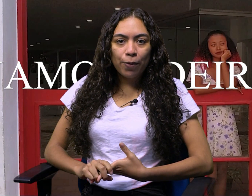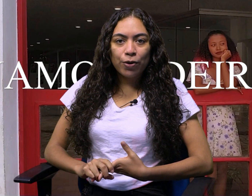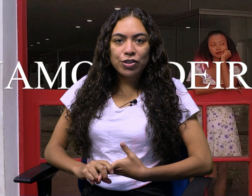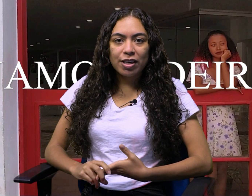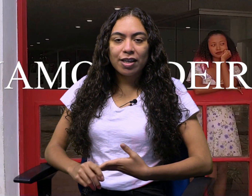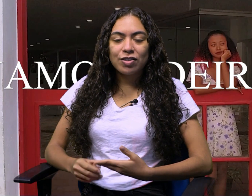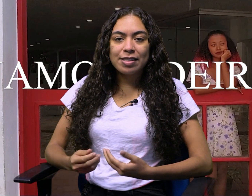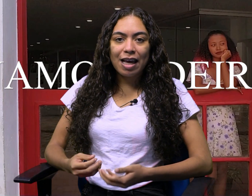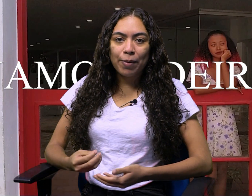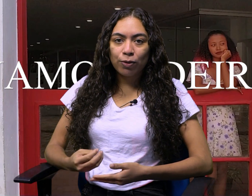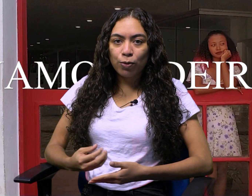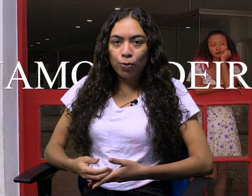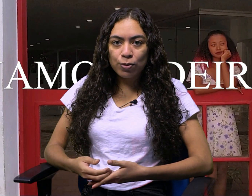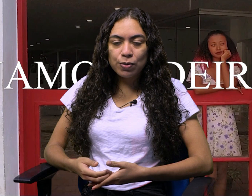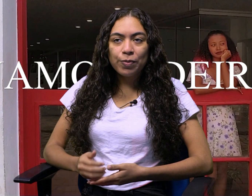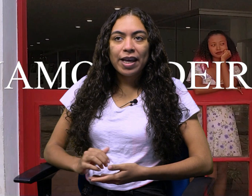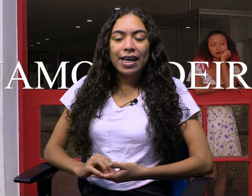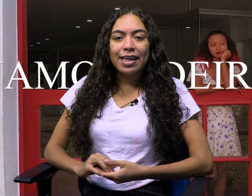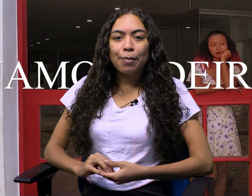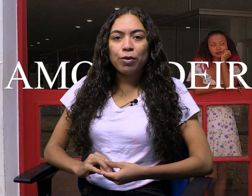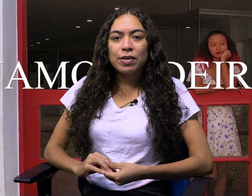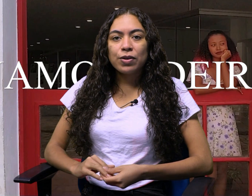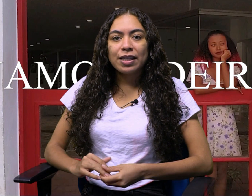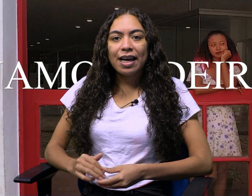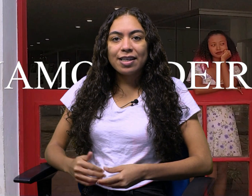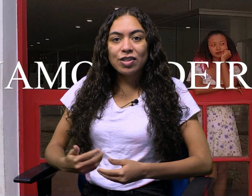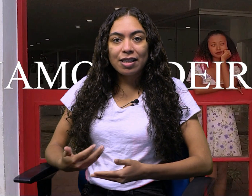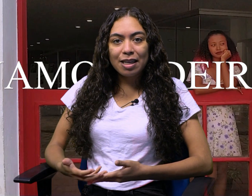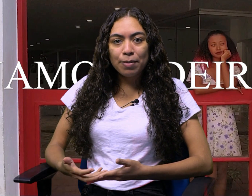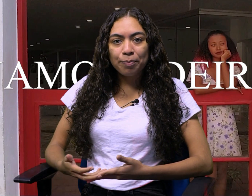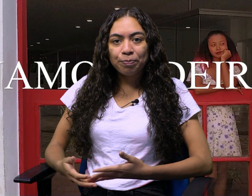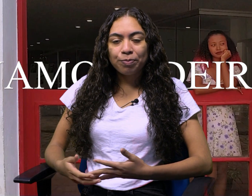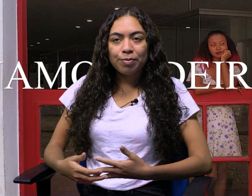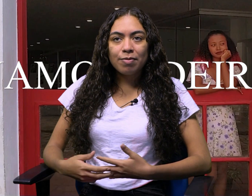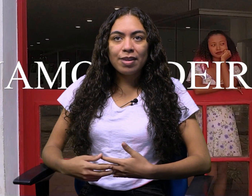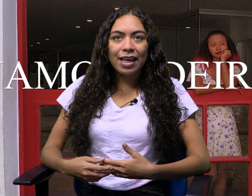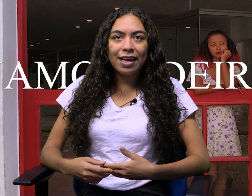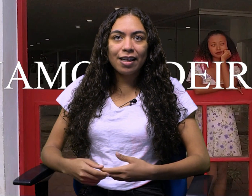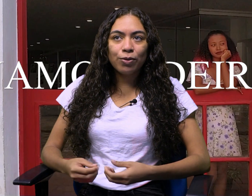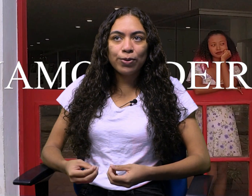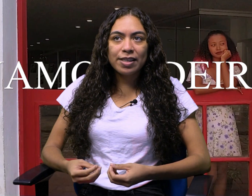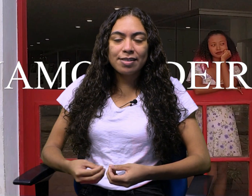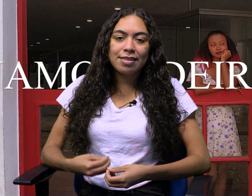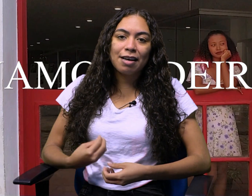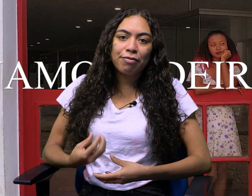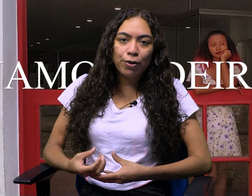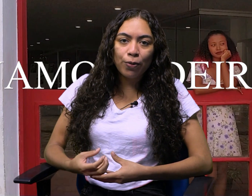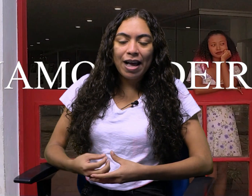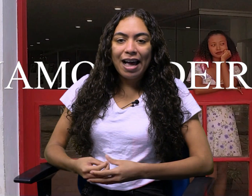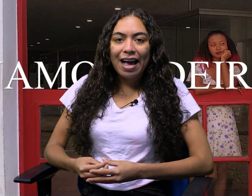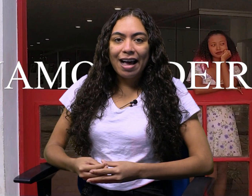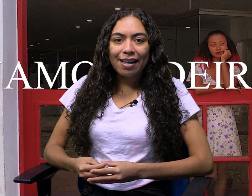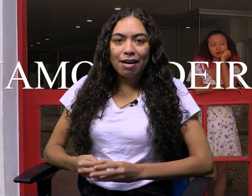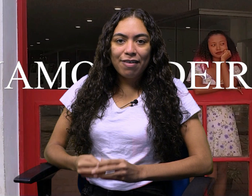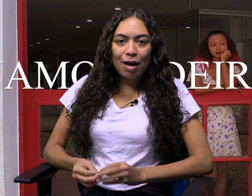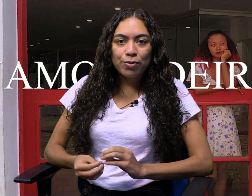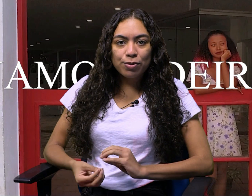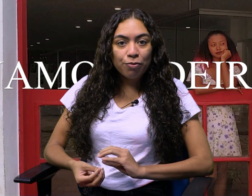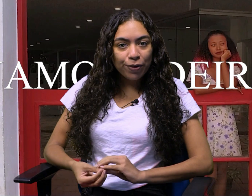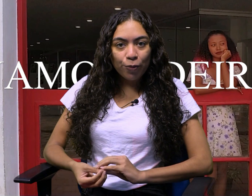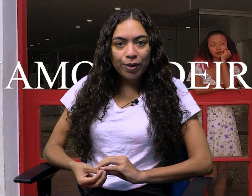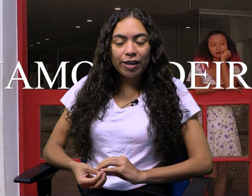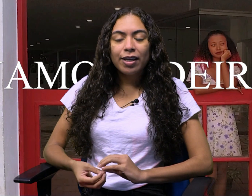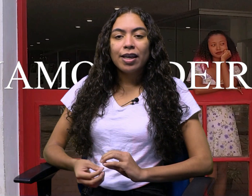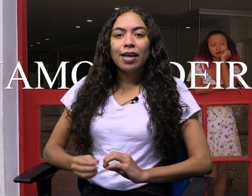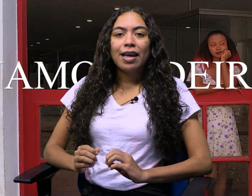da proposta de encerramento do curso em que a professora Thaís Lima, ela nos desafiou a gravarmos